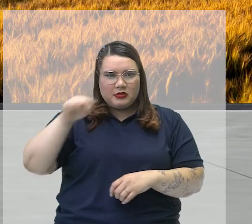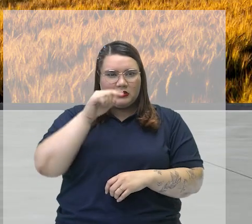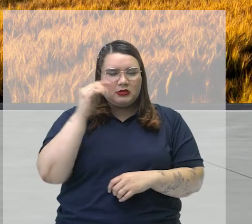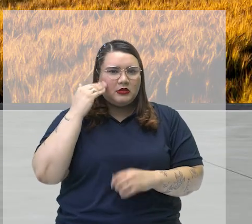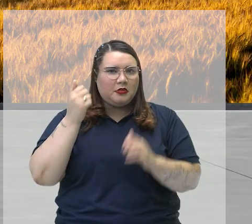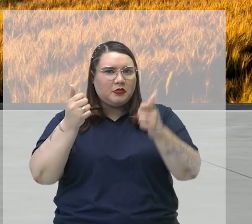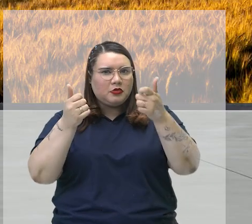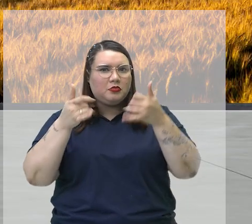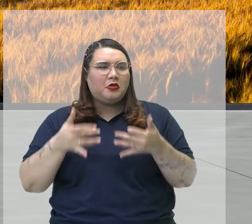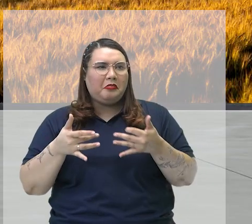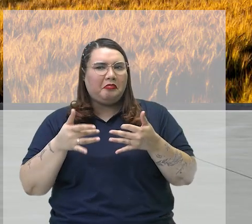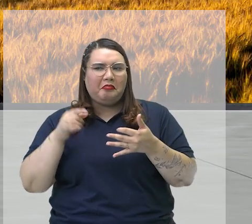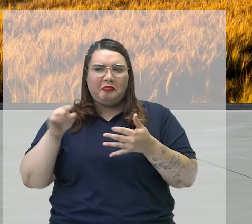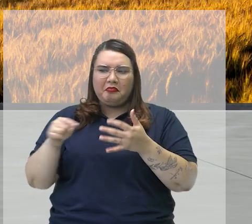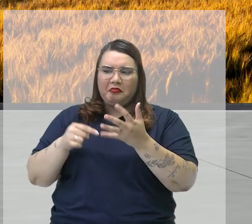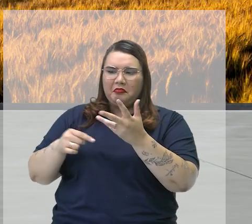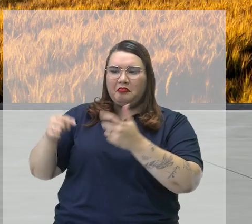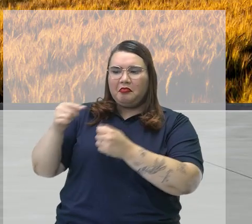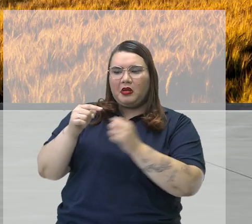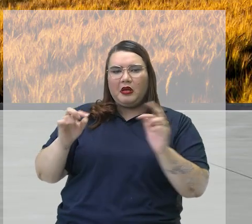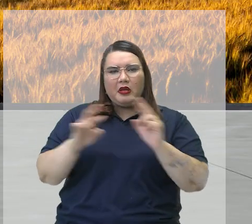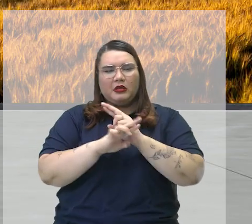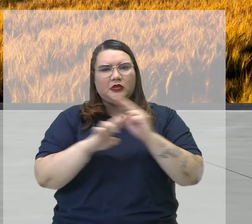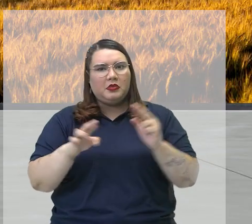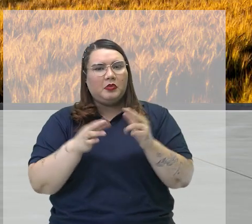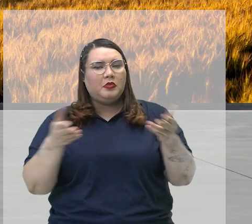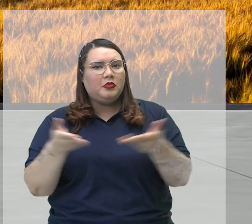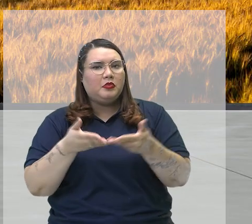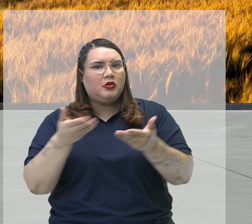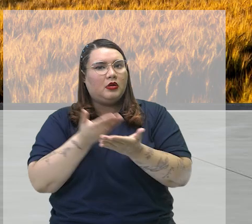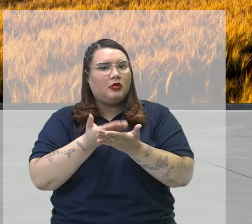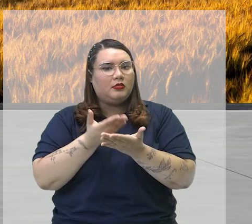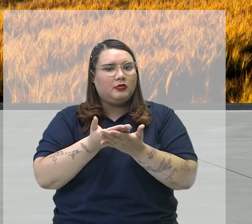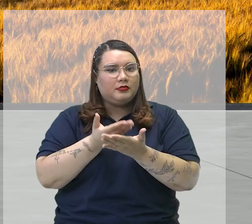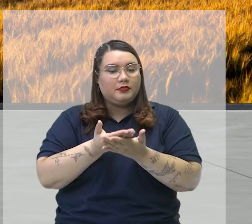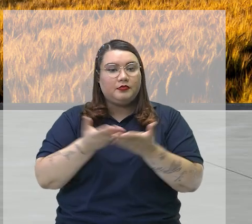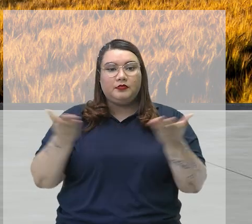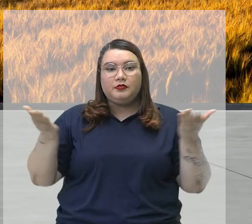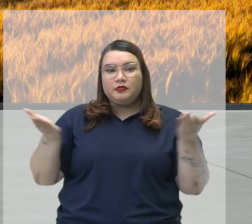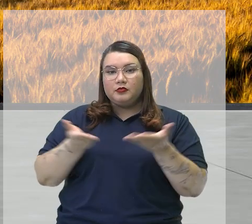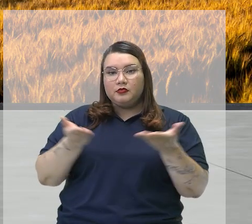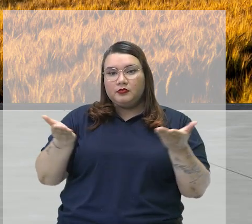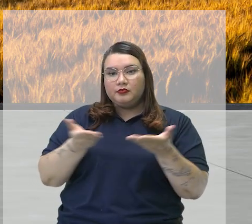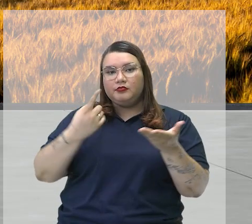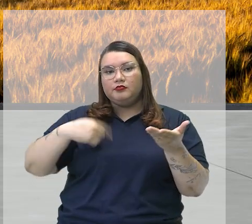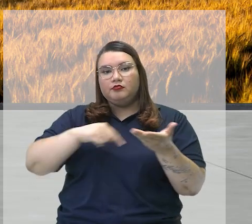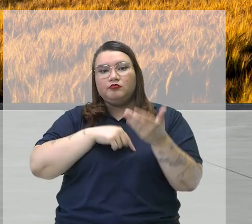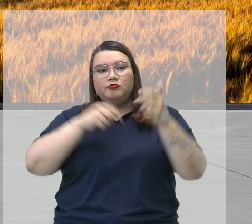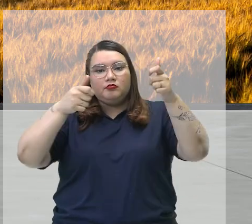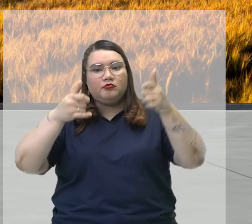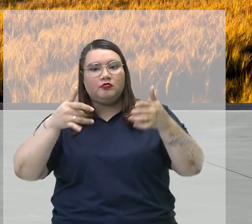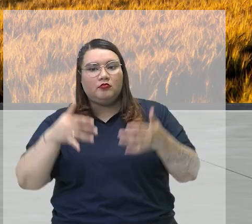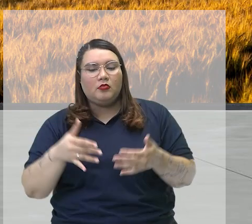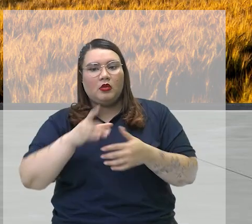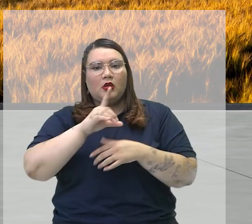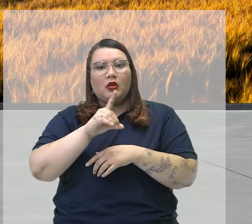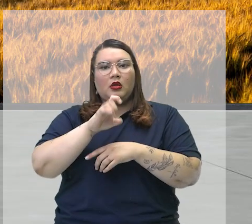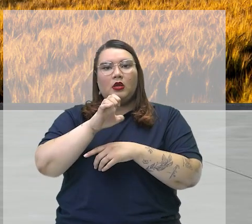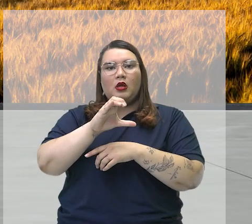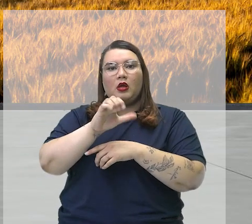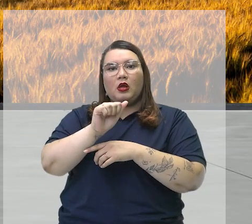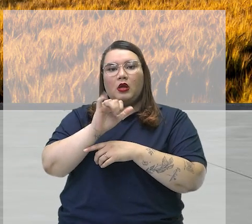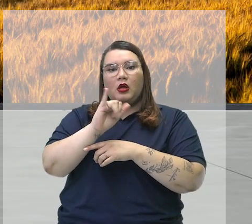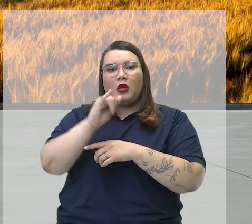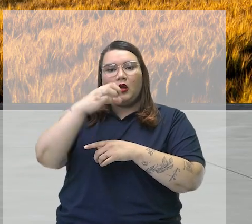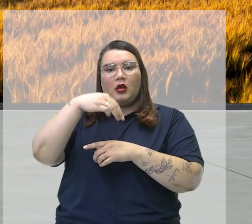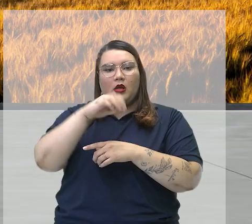me dizer o que tem a ver com esta aula de hoje? Olha só, nós vamos falar sobre o decaimento radioativo,